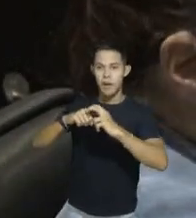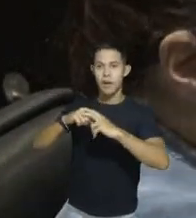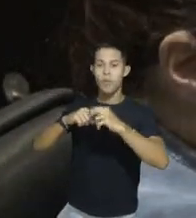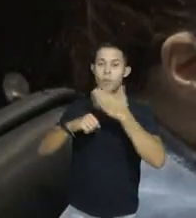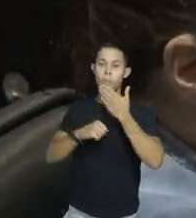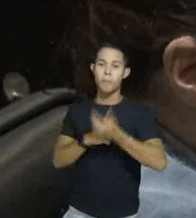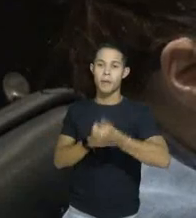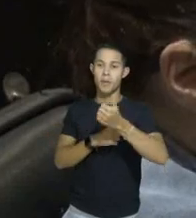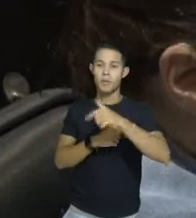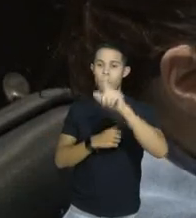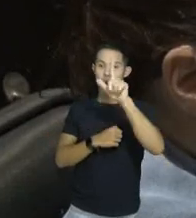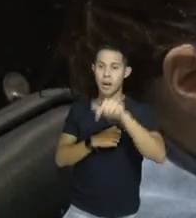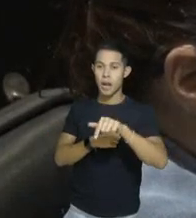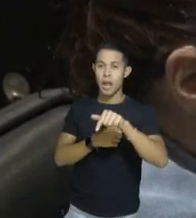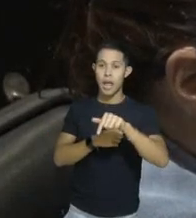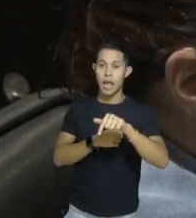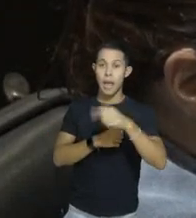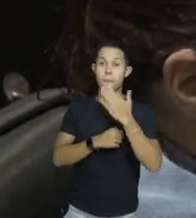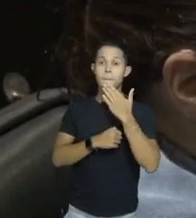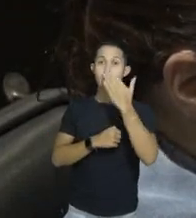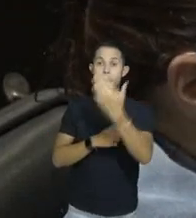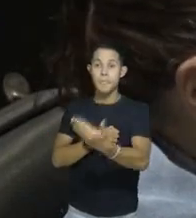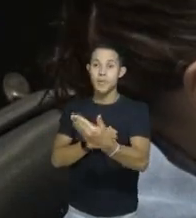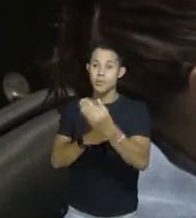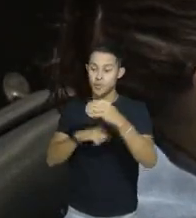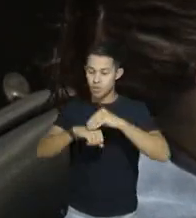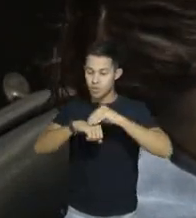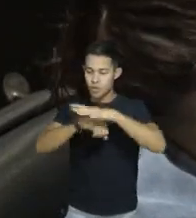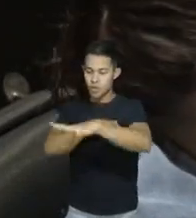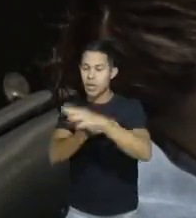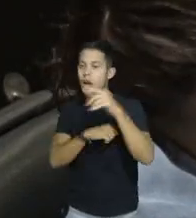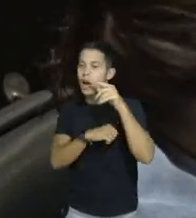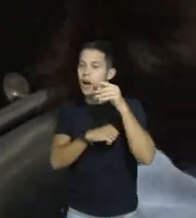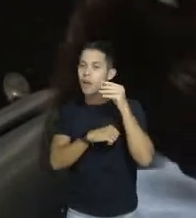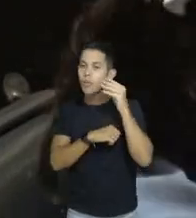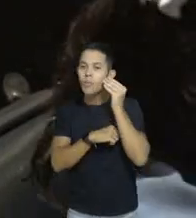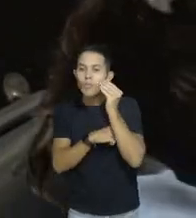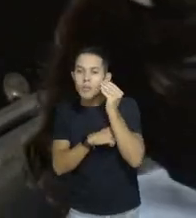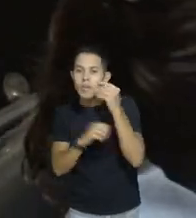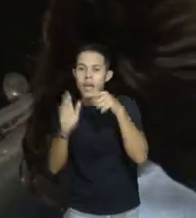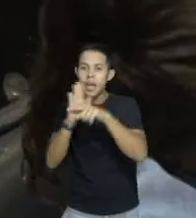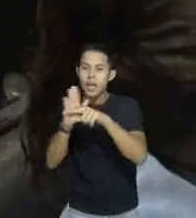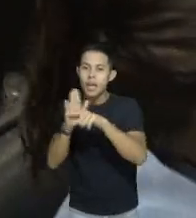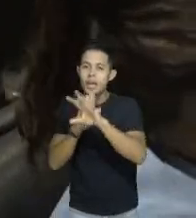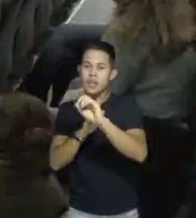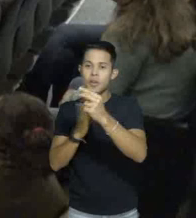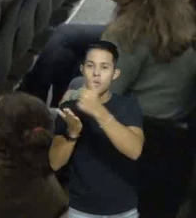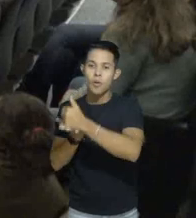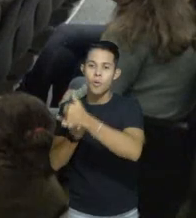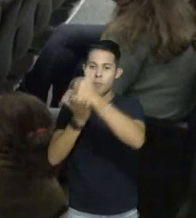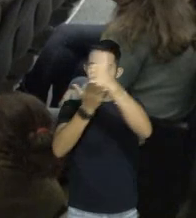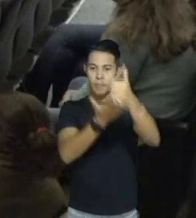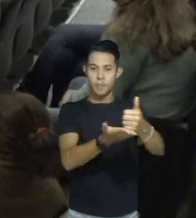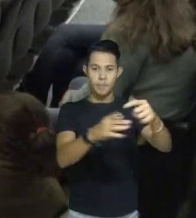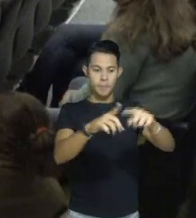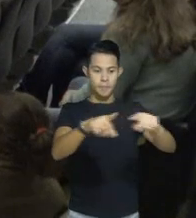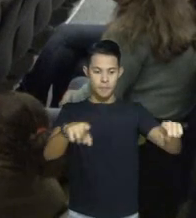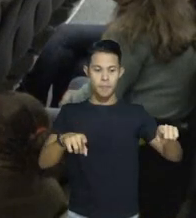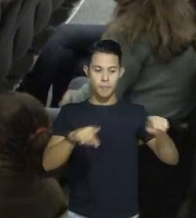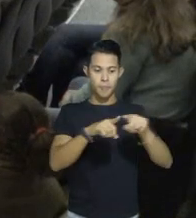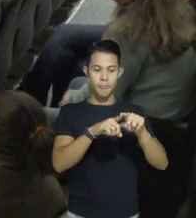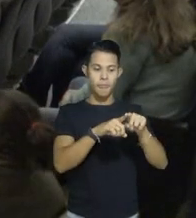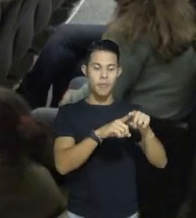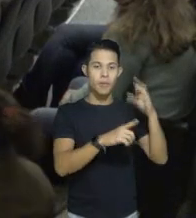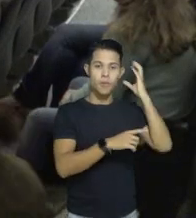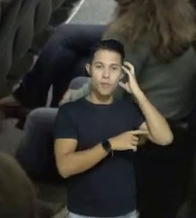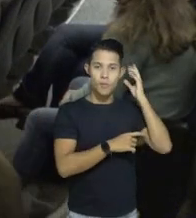recomendar um teste para ver se tem TEPAC ou já encaminhar para uma reabilitação com uma fono? Não, primeiro o teste. O